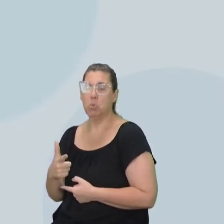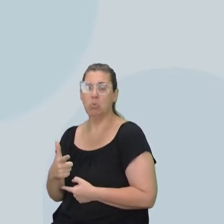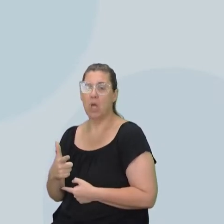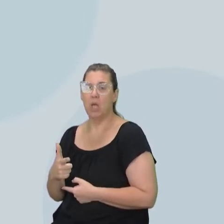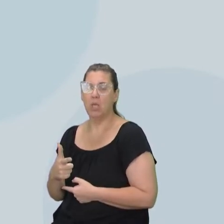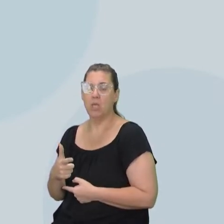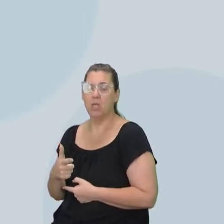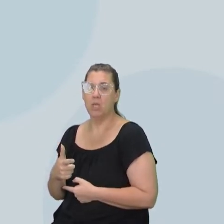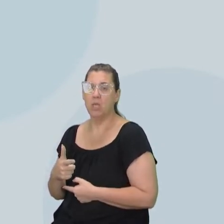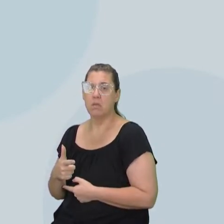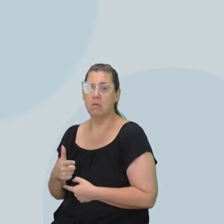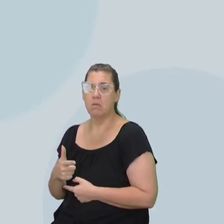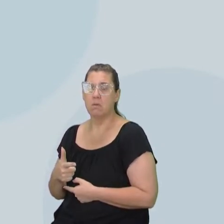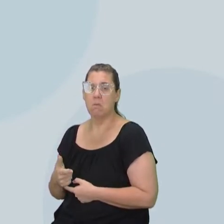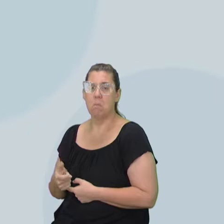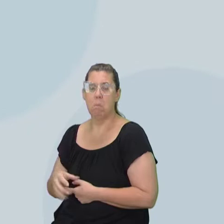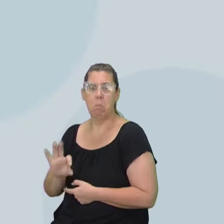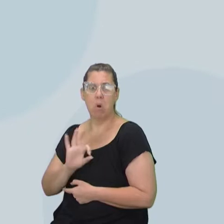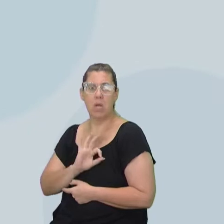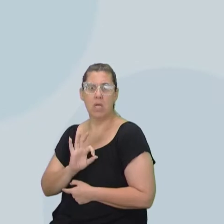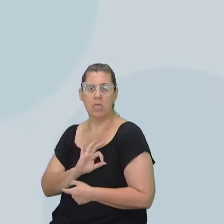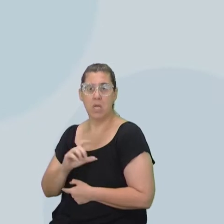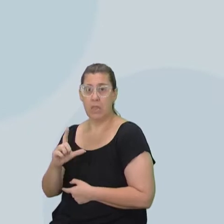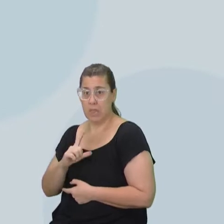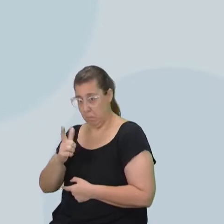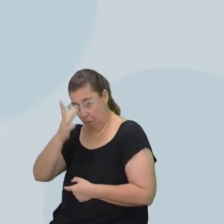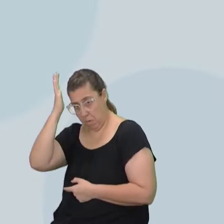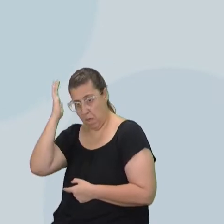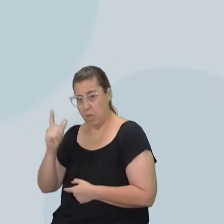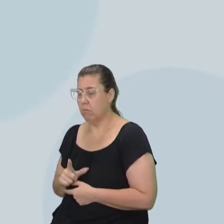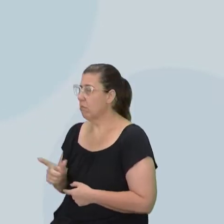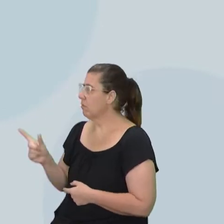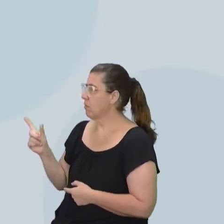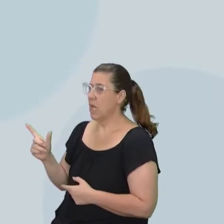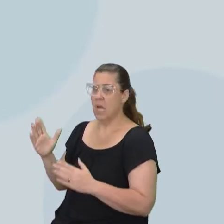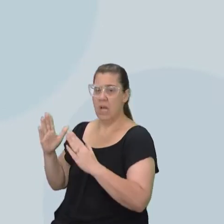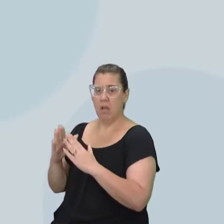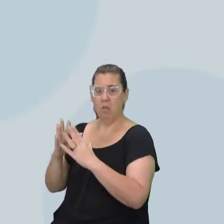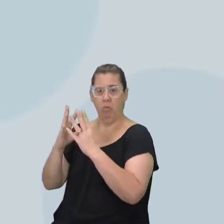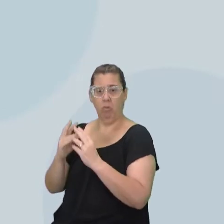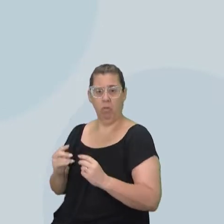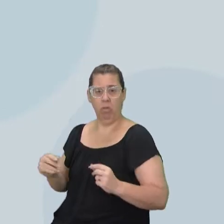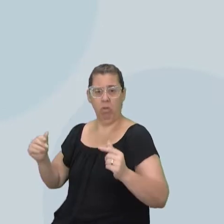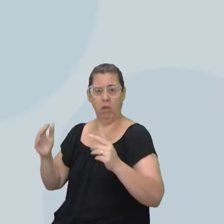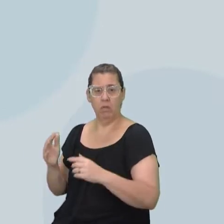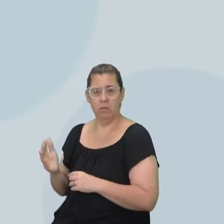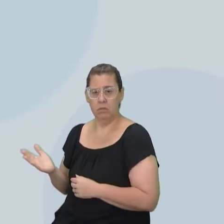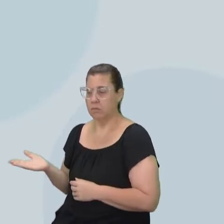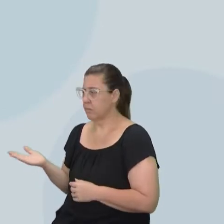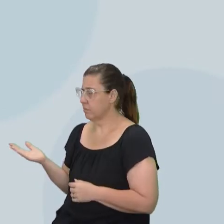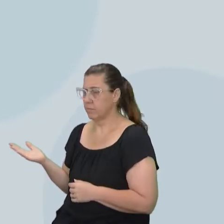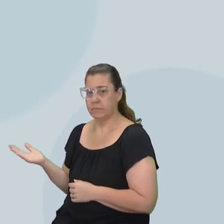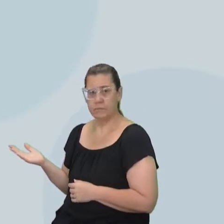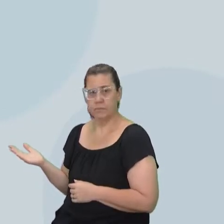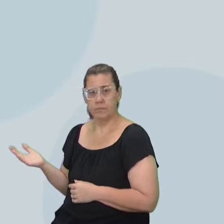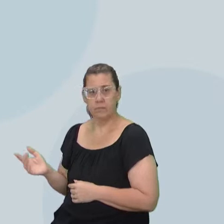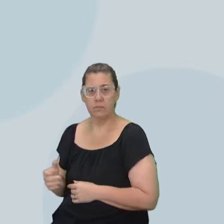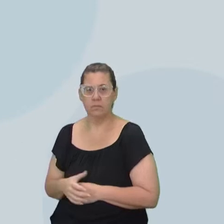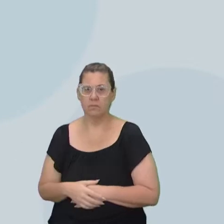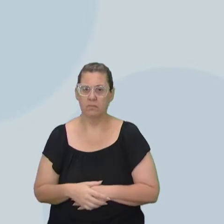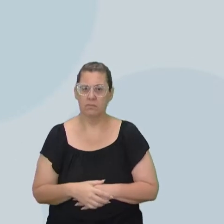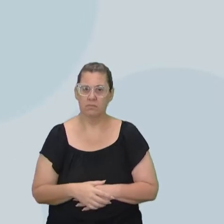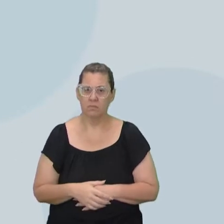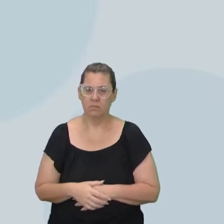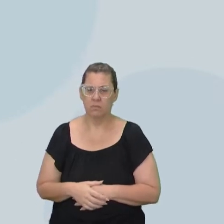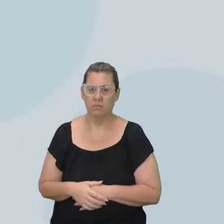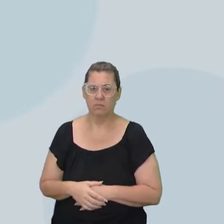bombeiro. Aqui o desmoronamento, a parte que desmoronou. E eu vou sublinhar como eu falei para vocês. Olha